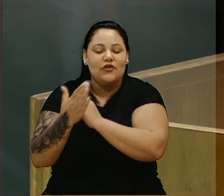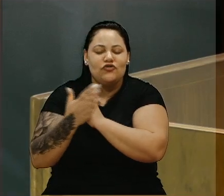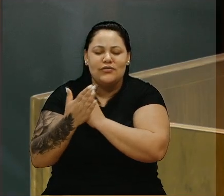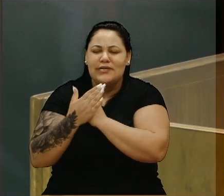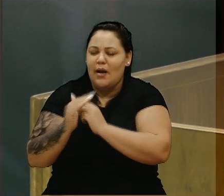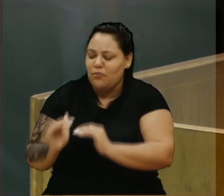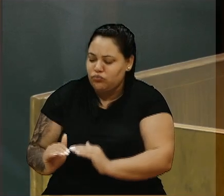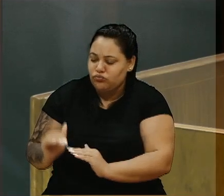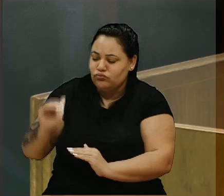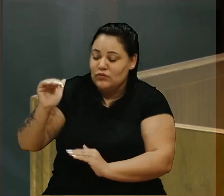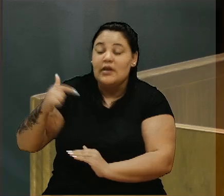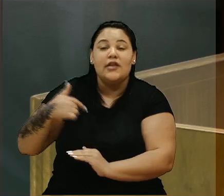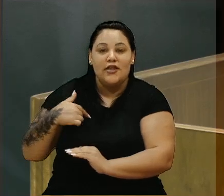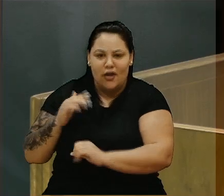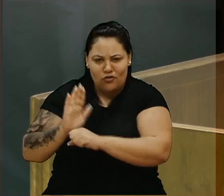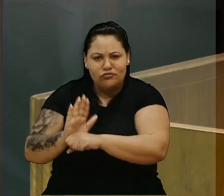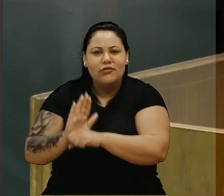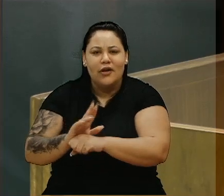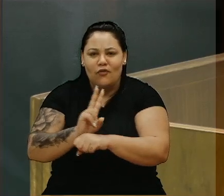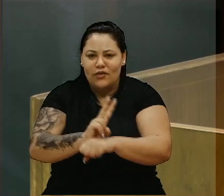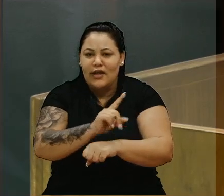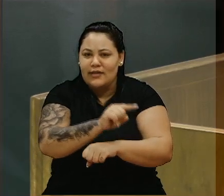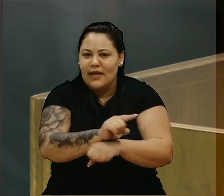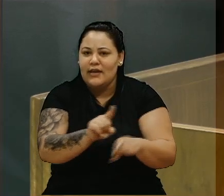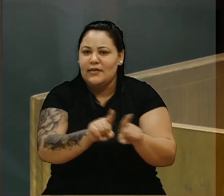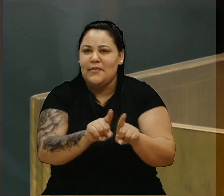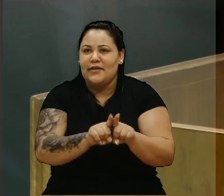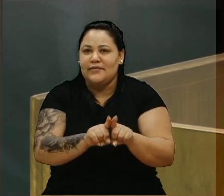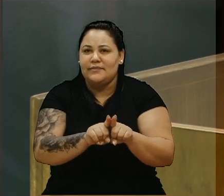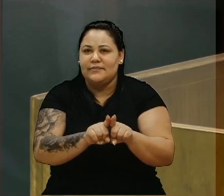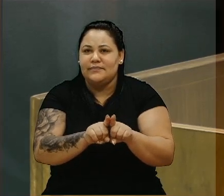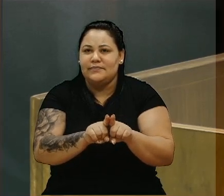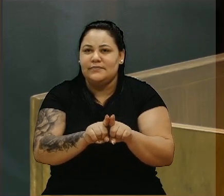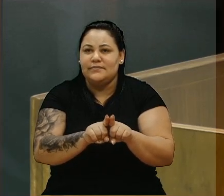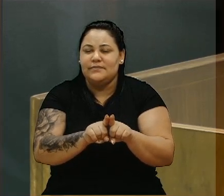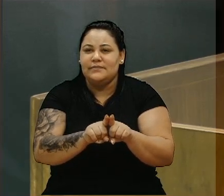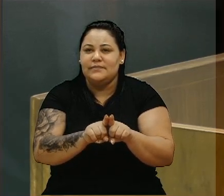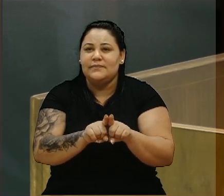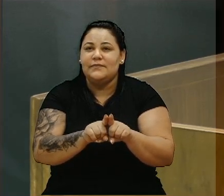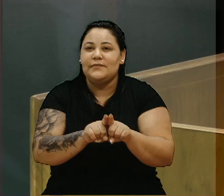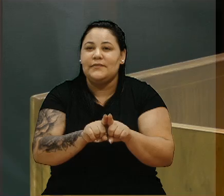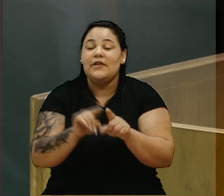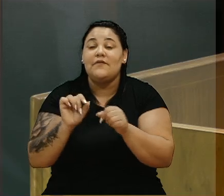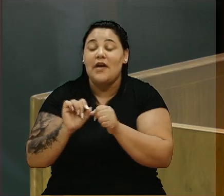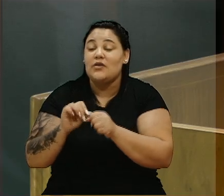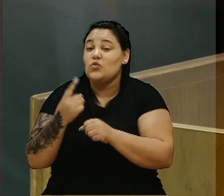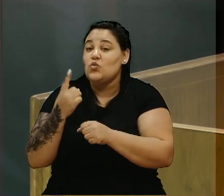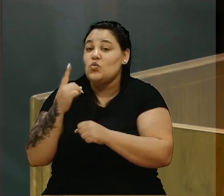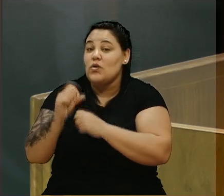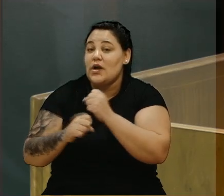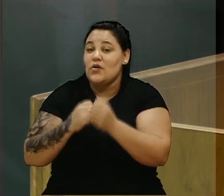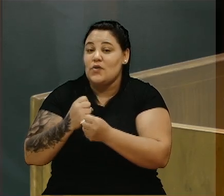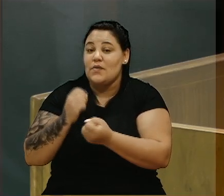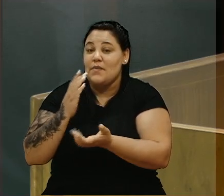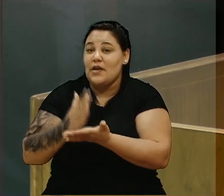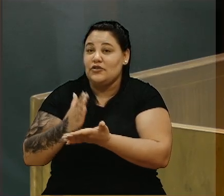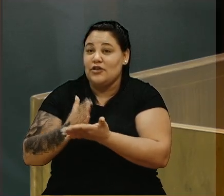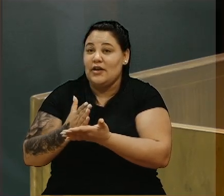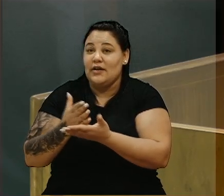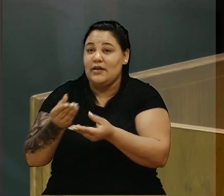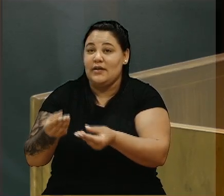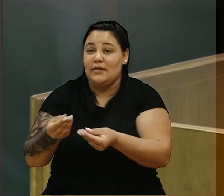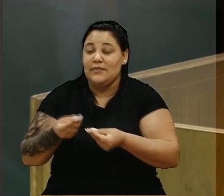ajudei a cuidar delas. Trabalho na Macro Calçados e faz 1 ano e meio eles me deram